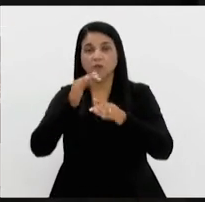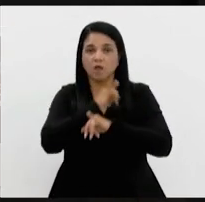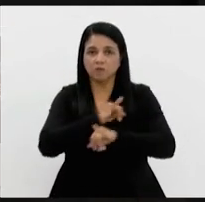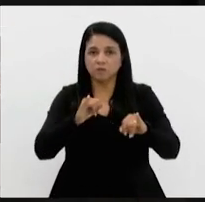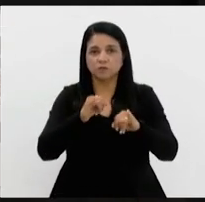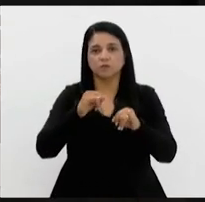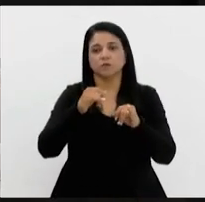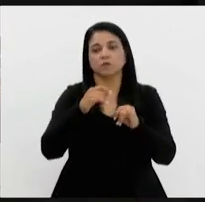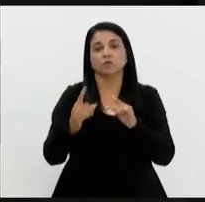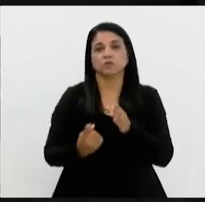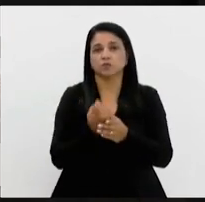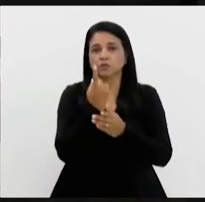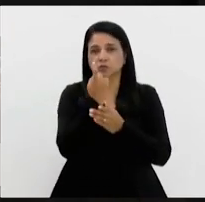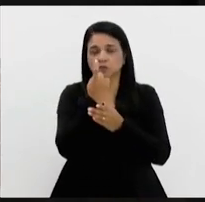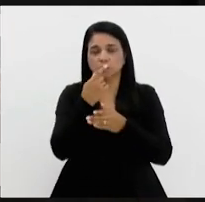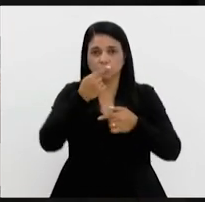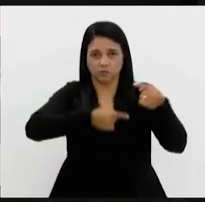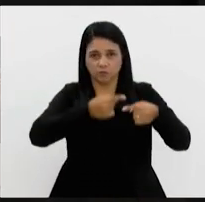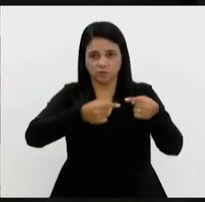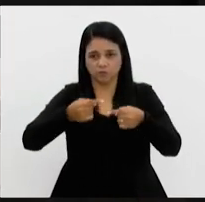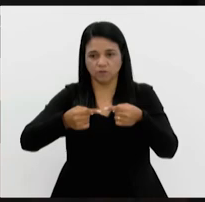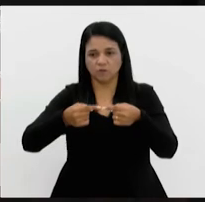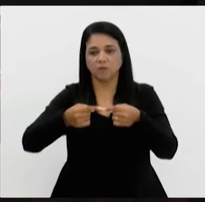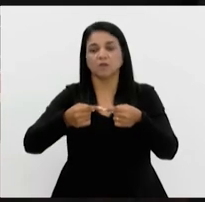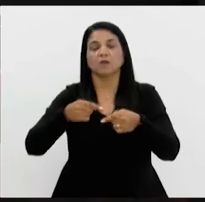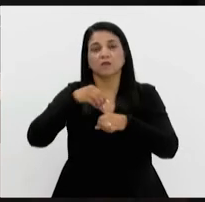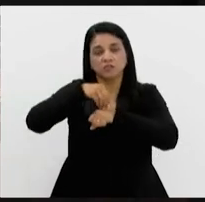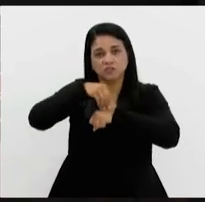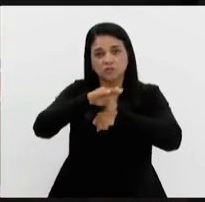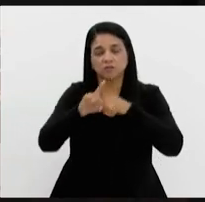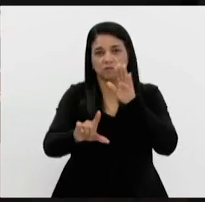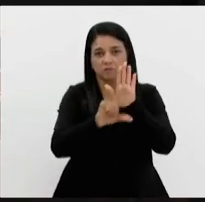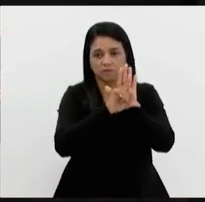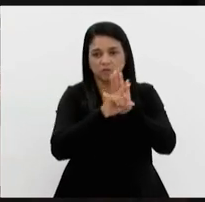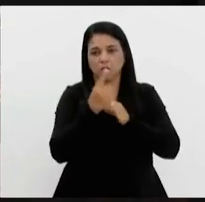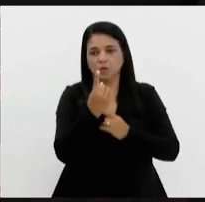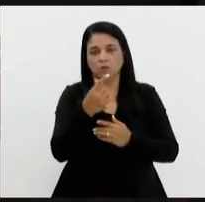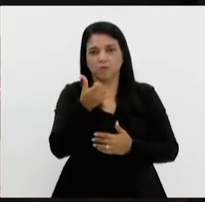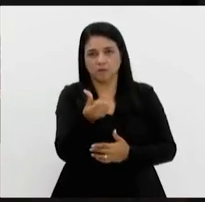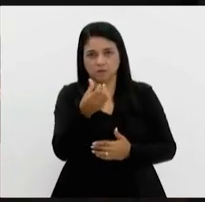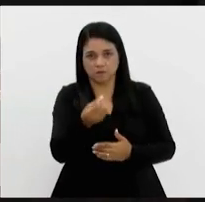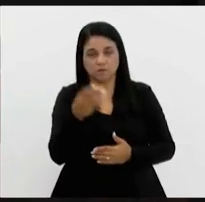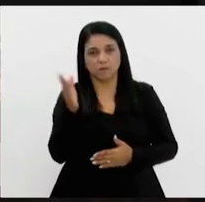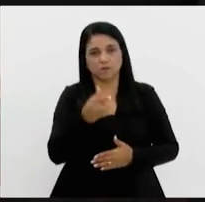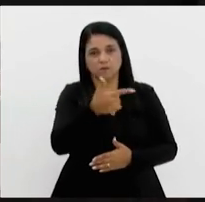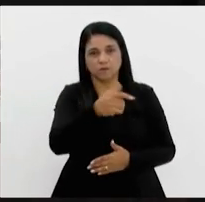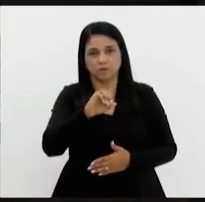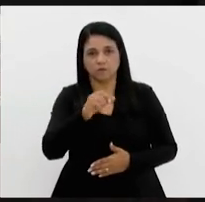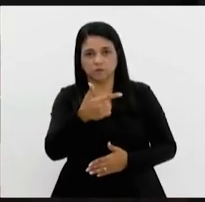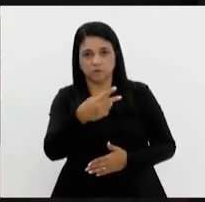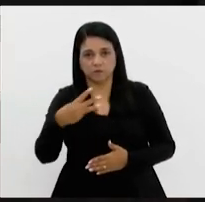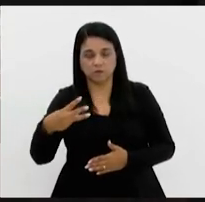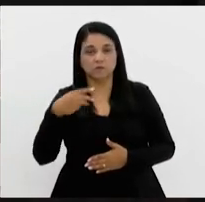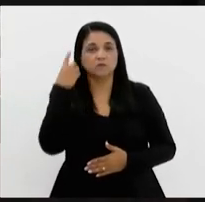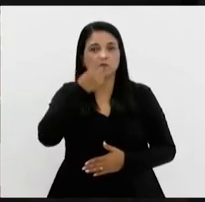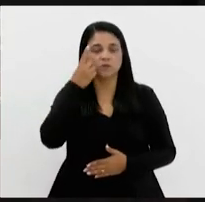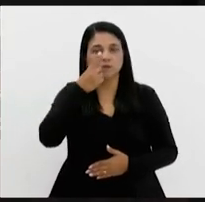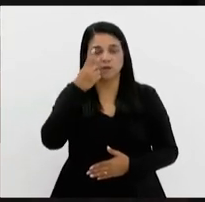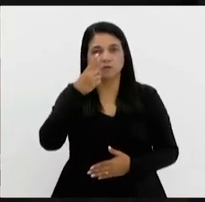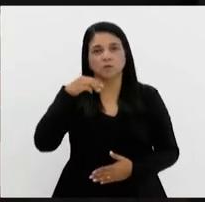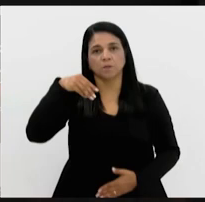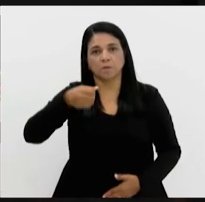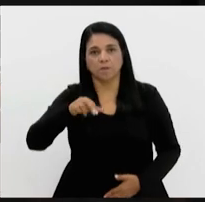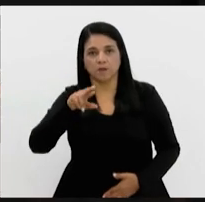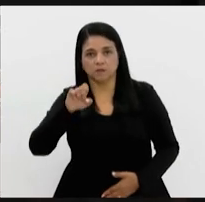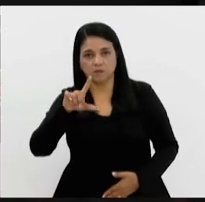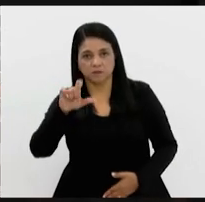Anuncio, em discussão única, indicação legislativa número 160 de 23, de autoria dos deputados